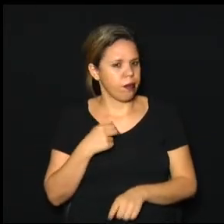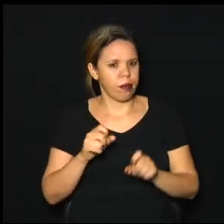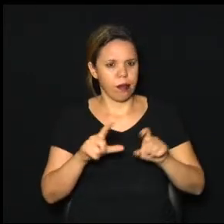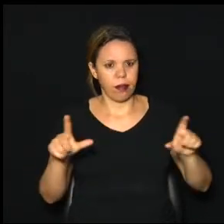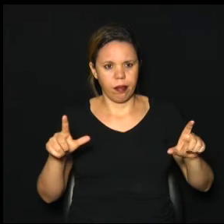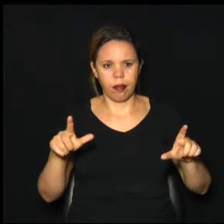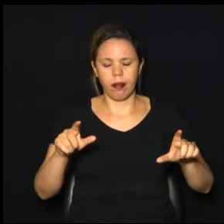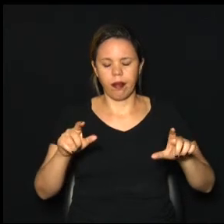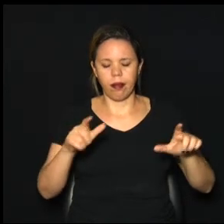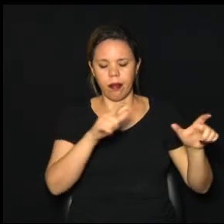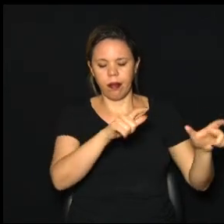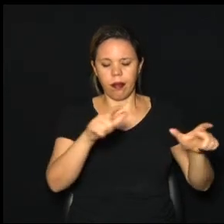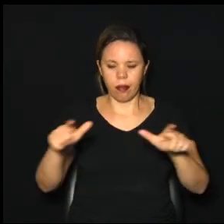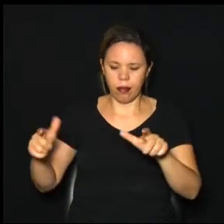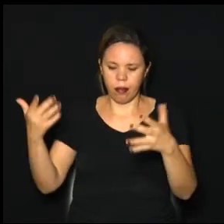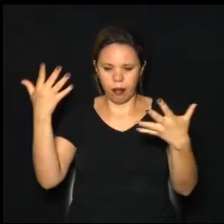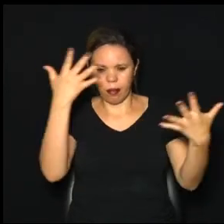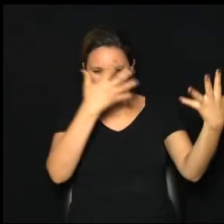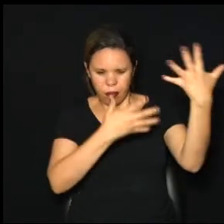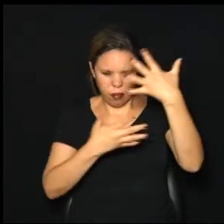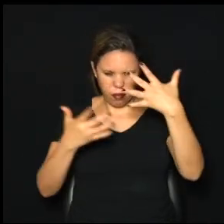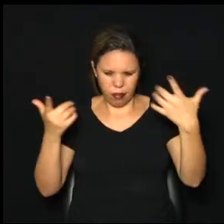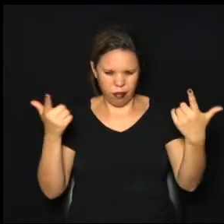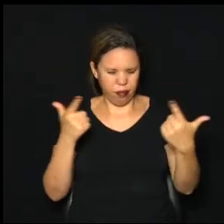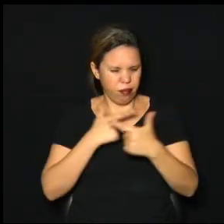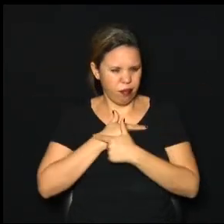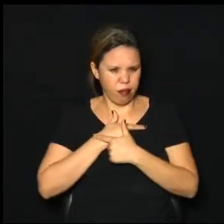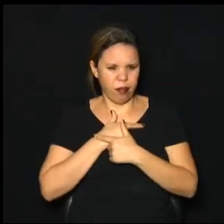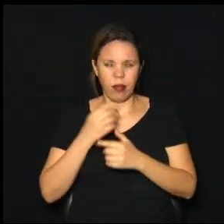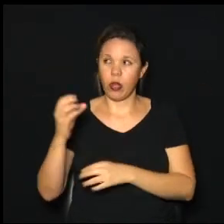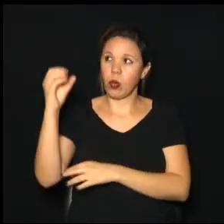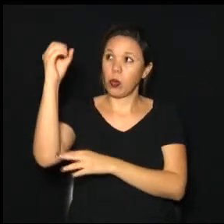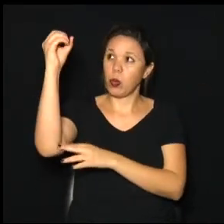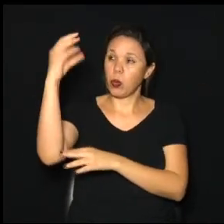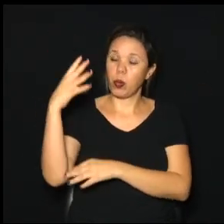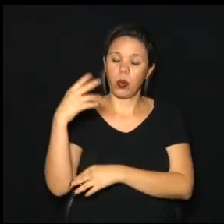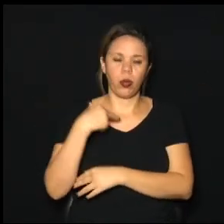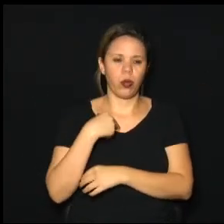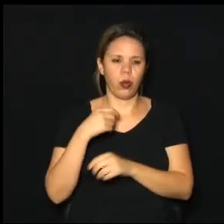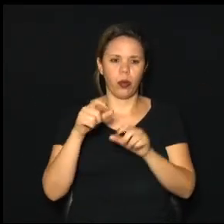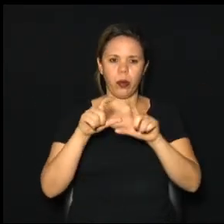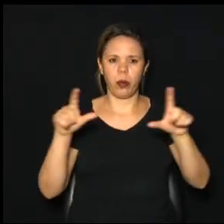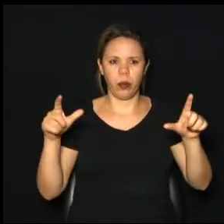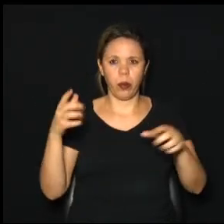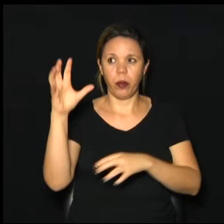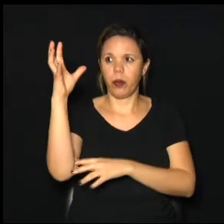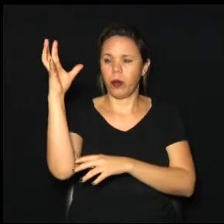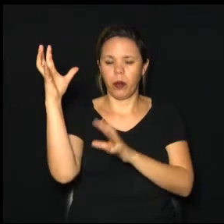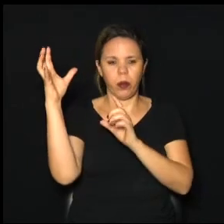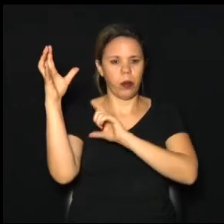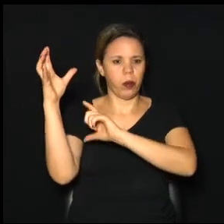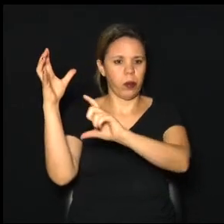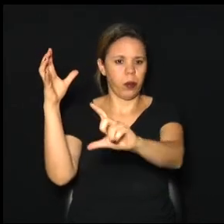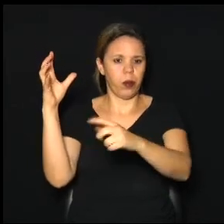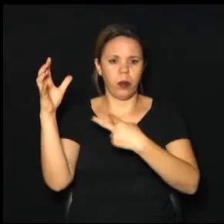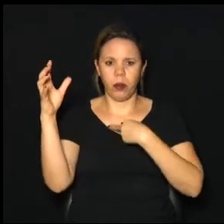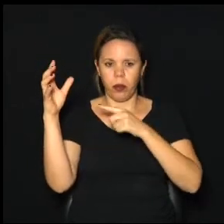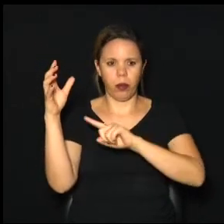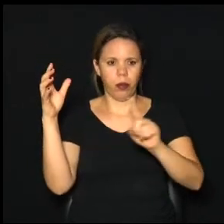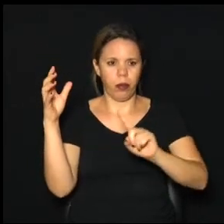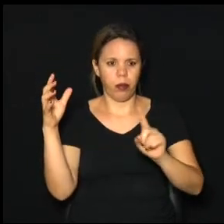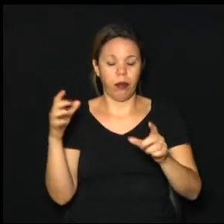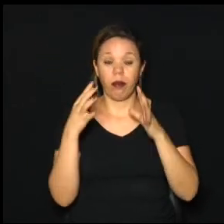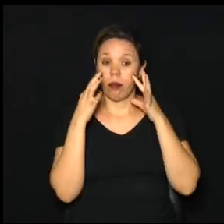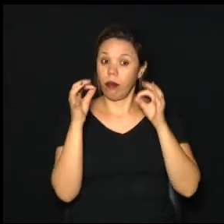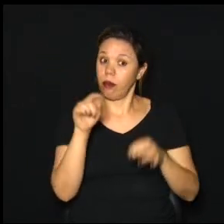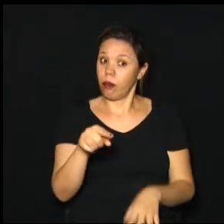santinho em locais que vão deixar a cidade feia, né, em postes, a gente já até falou sobre isso, em árvores. E aqui, muita